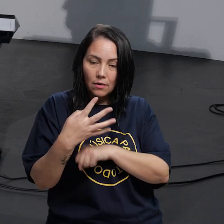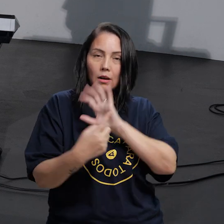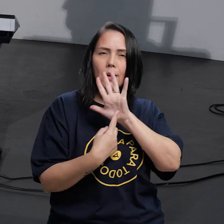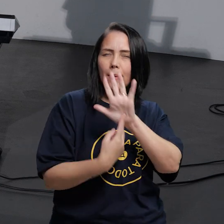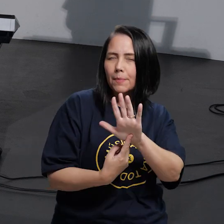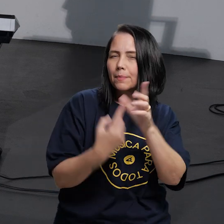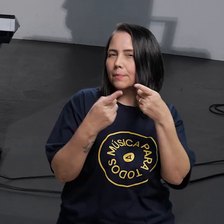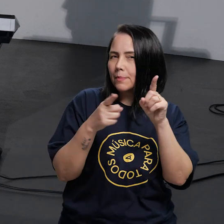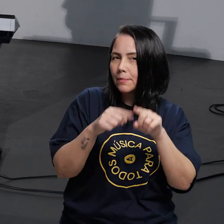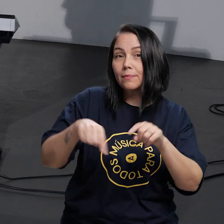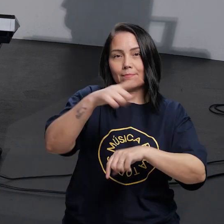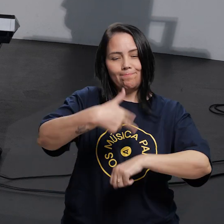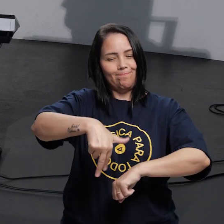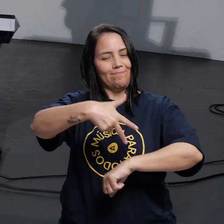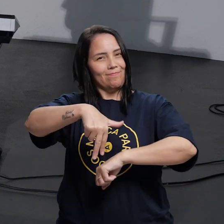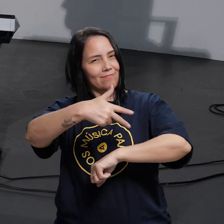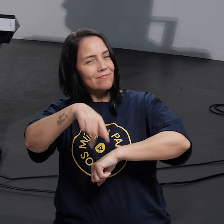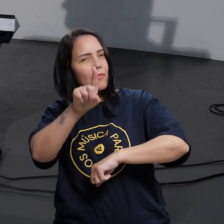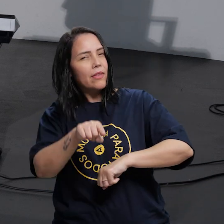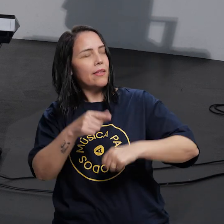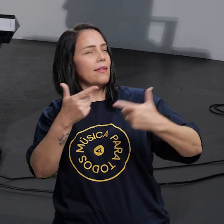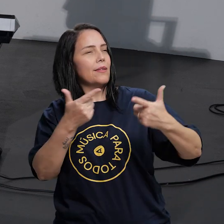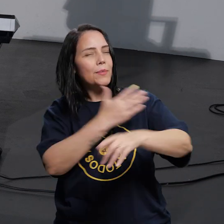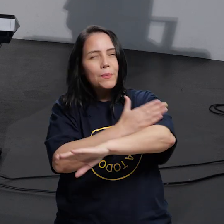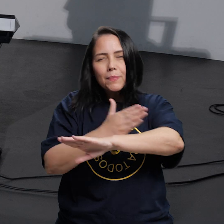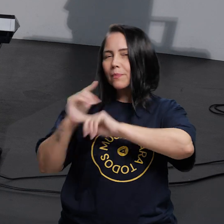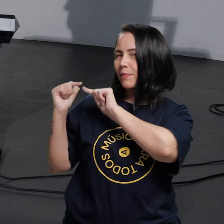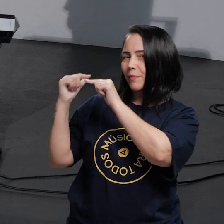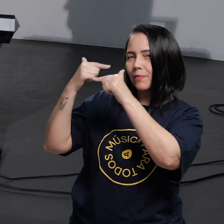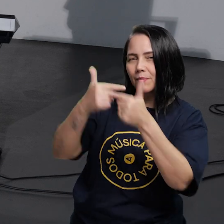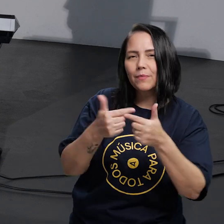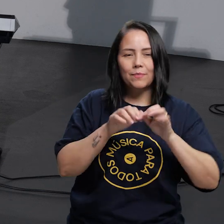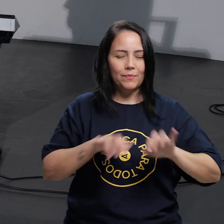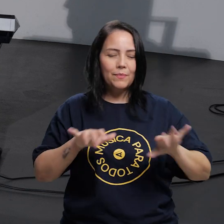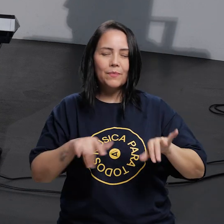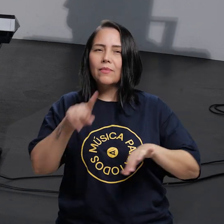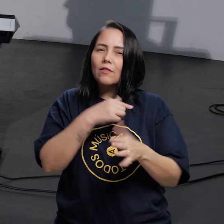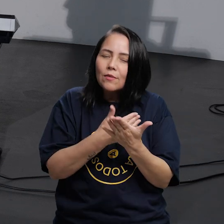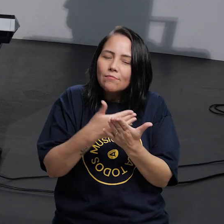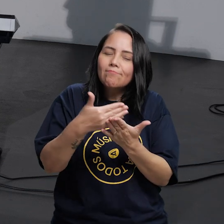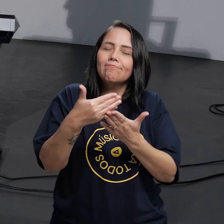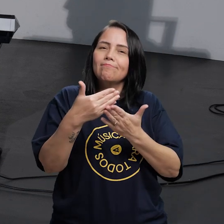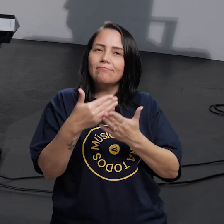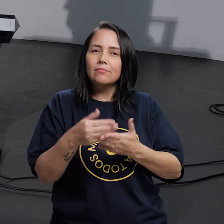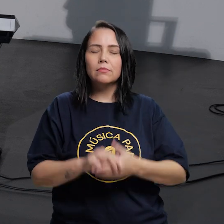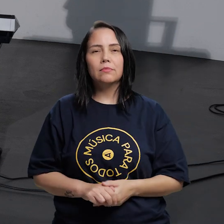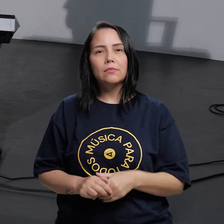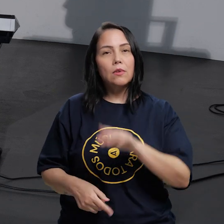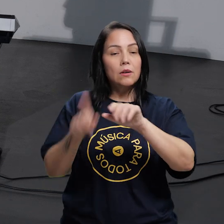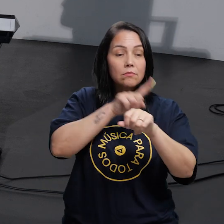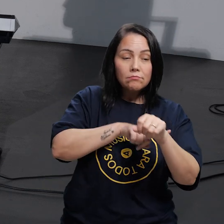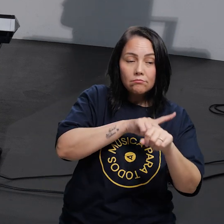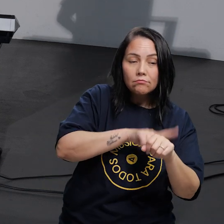uma valsa, que é um repertório assim, mais clássico do instrumento. Quando a gente está começando, faz o acorde na mão esquerda, faz a melodia